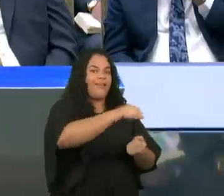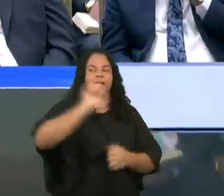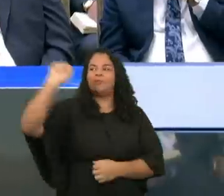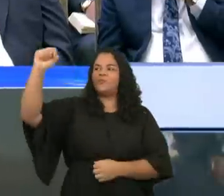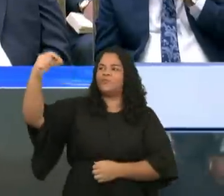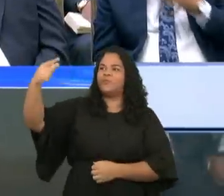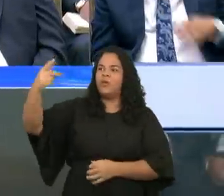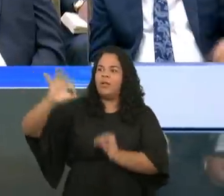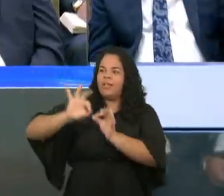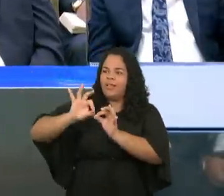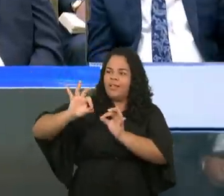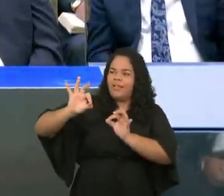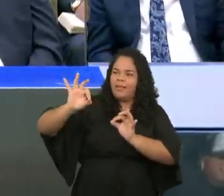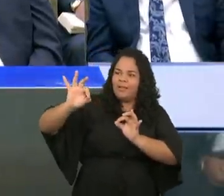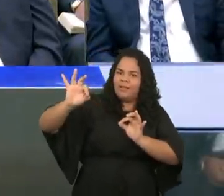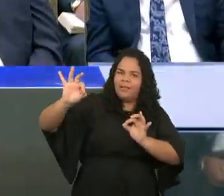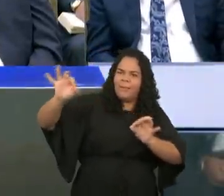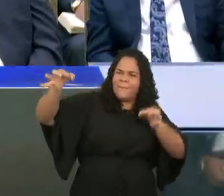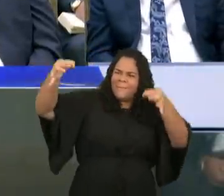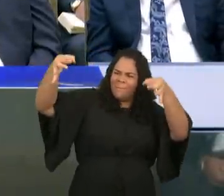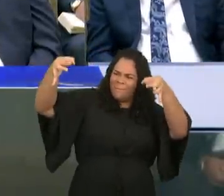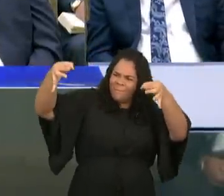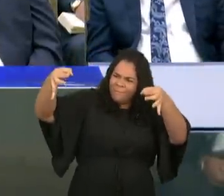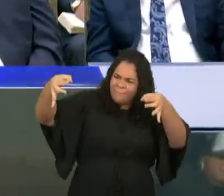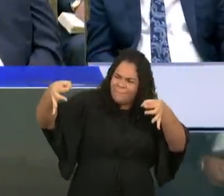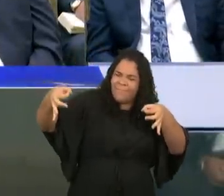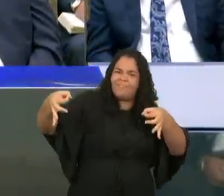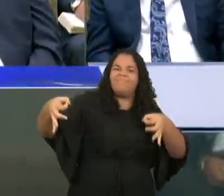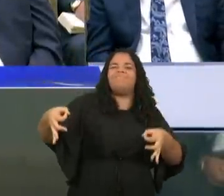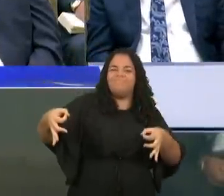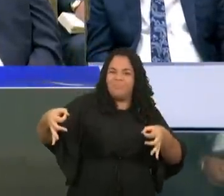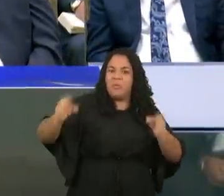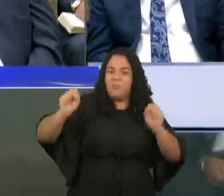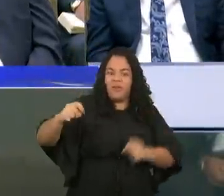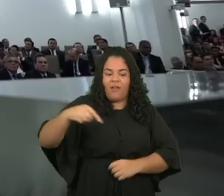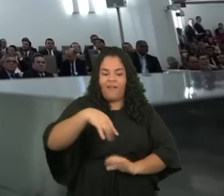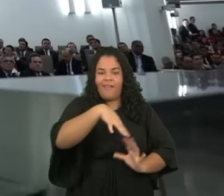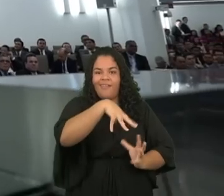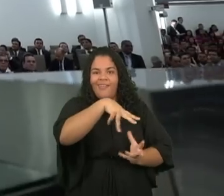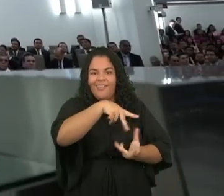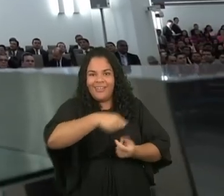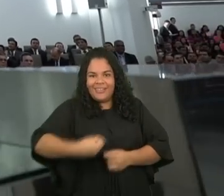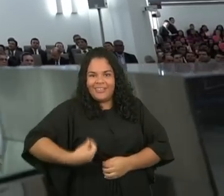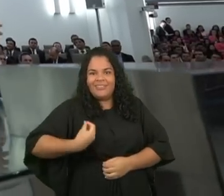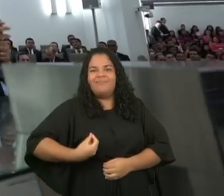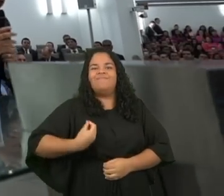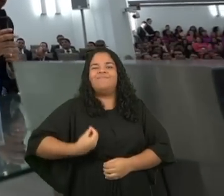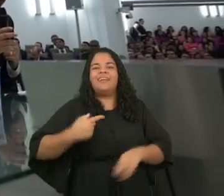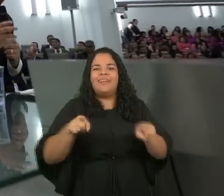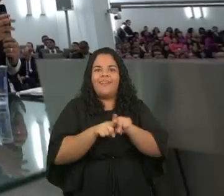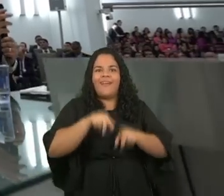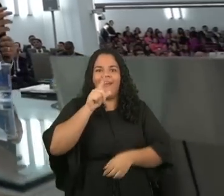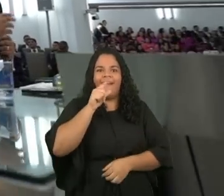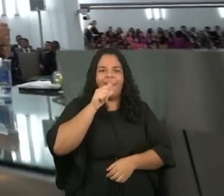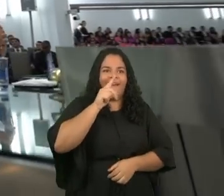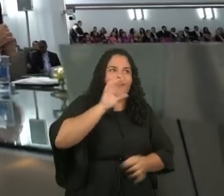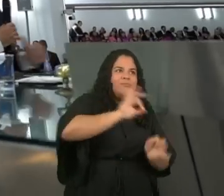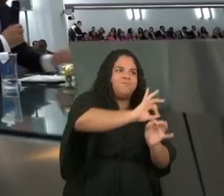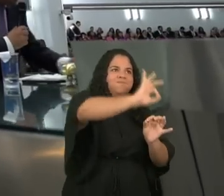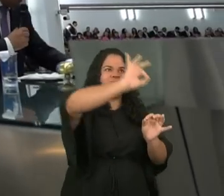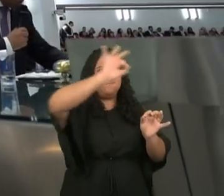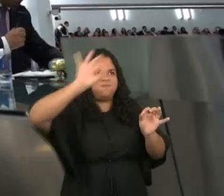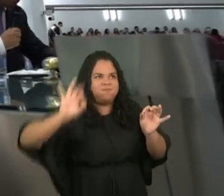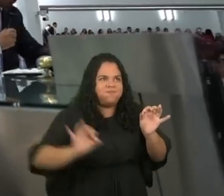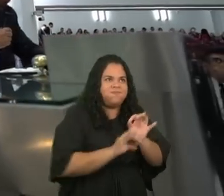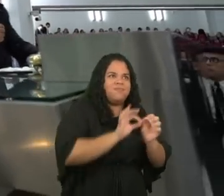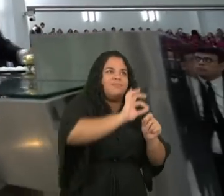Sol é crucial para um ciclo estável de água. muito longe e a maior parte da água